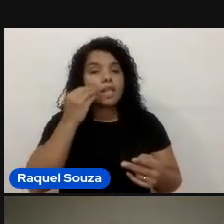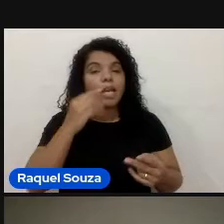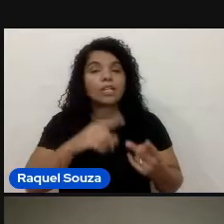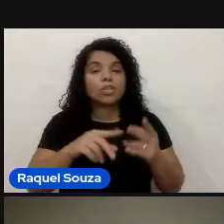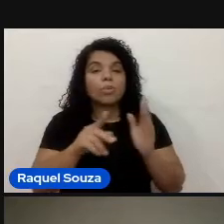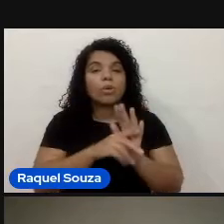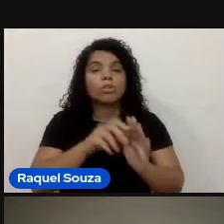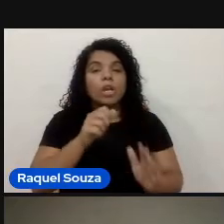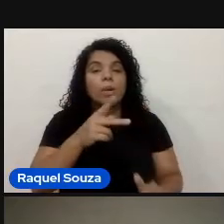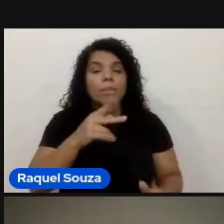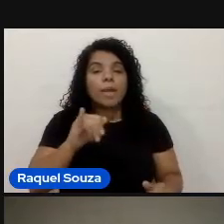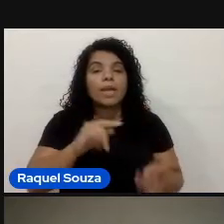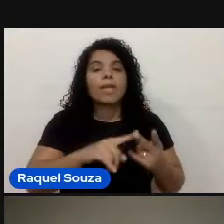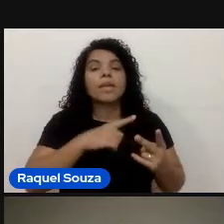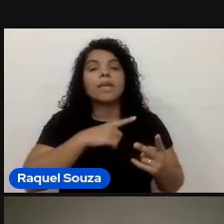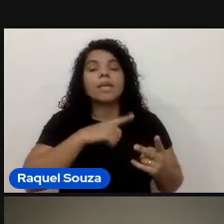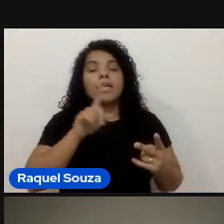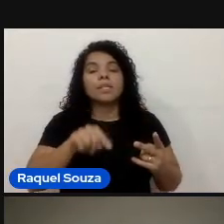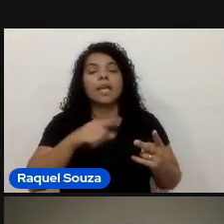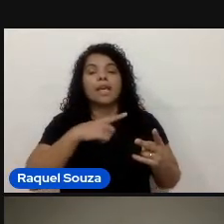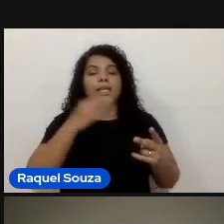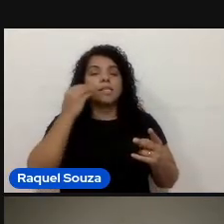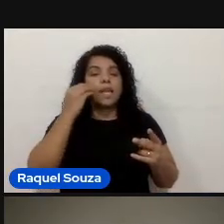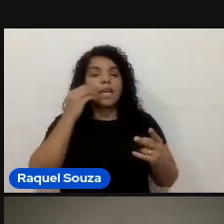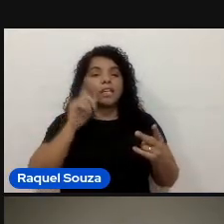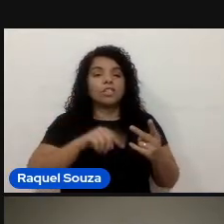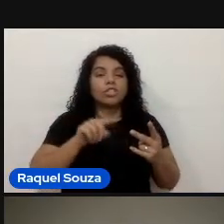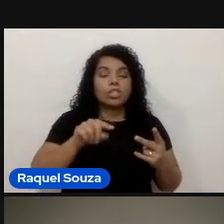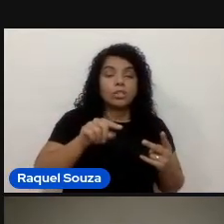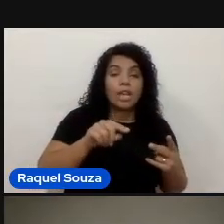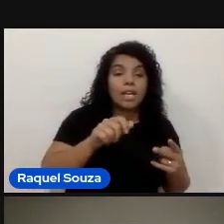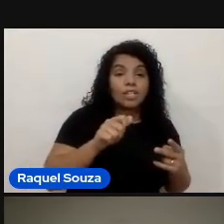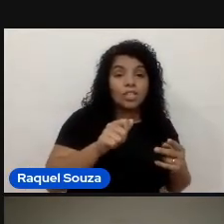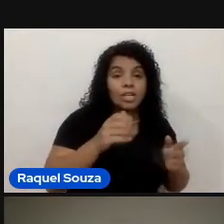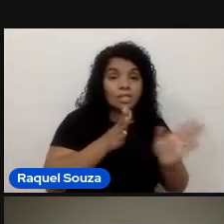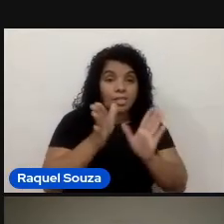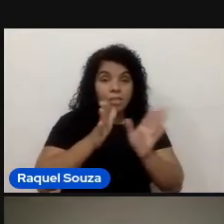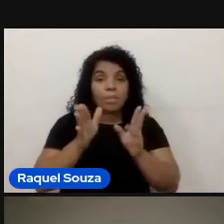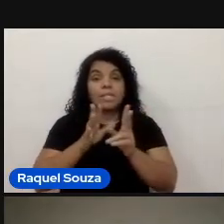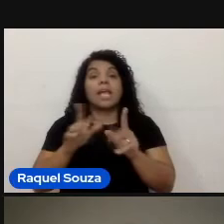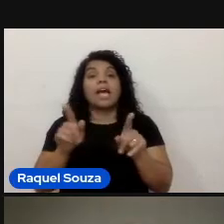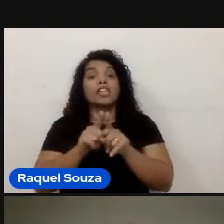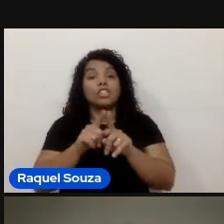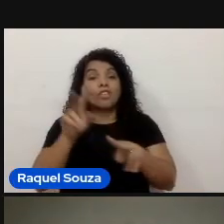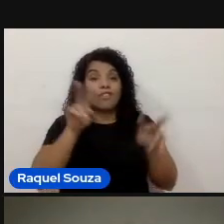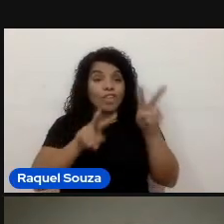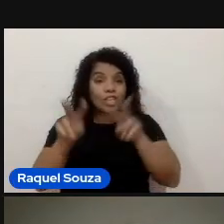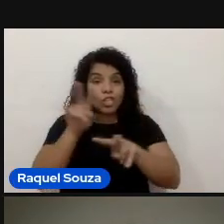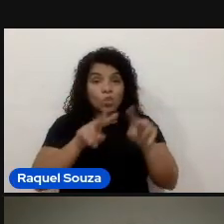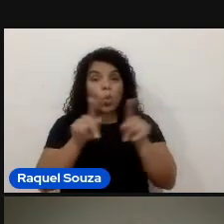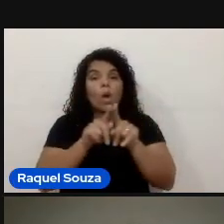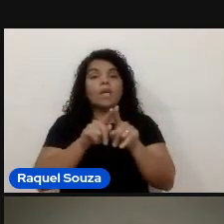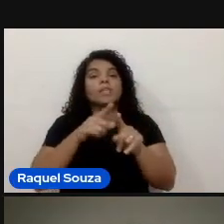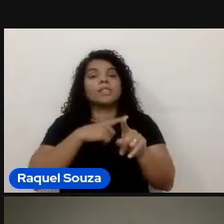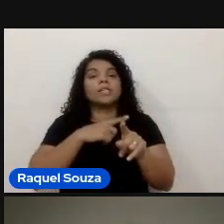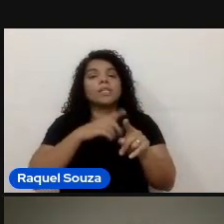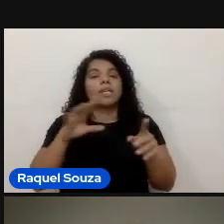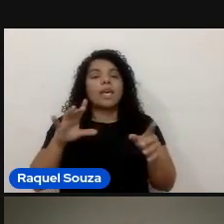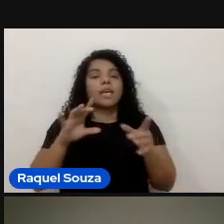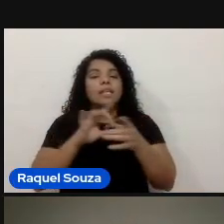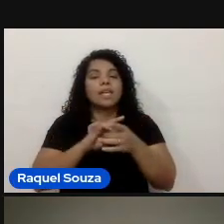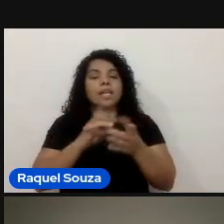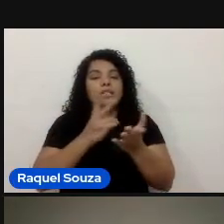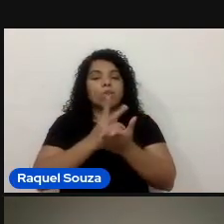testes de acessibilidade e tem testes visuais. E tem integração contínua certinha com GitHub